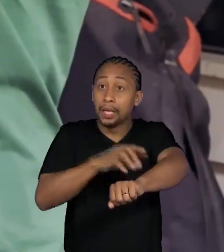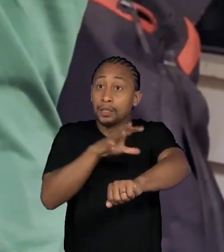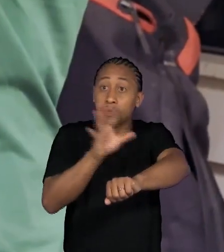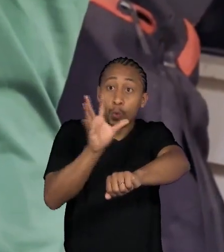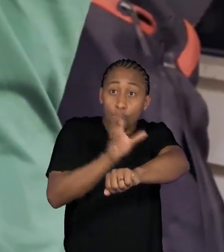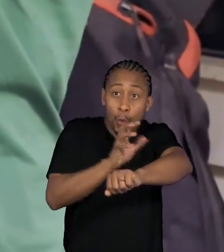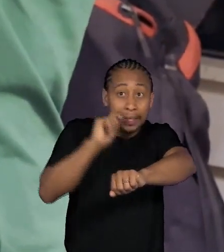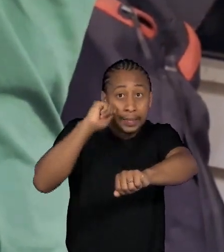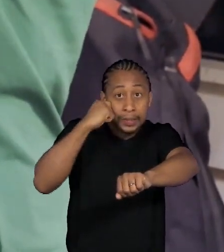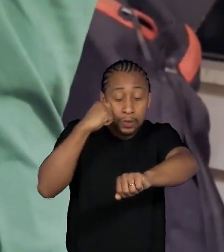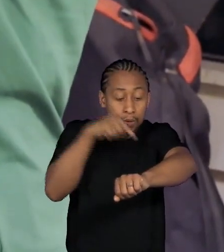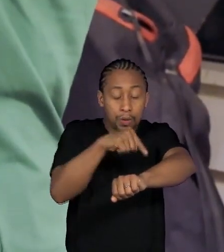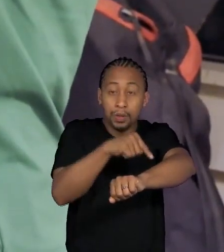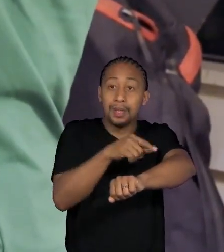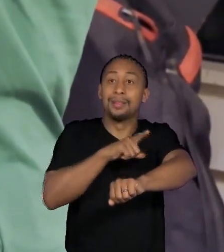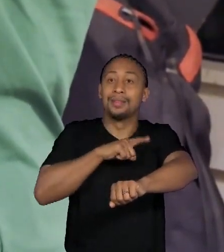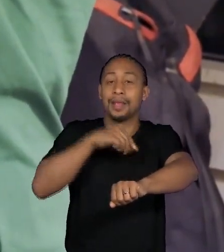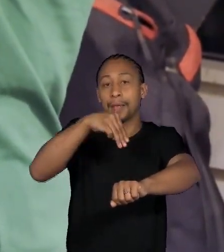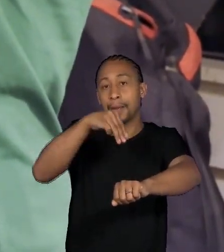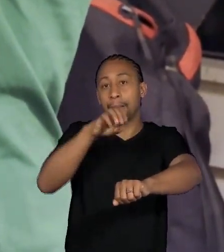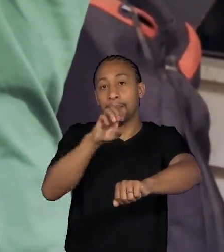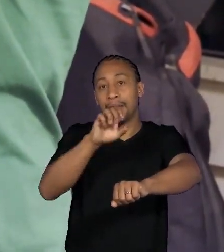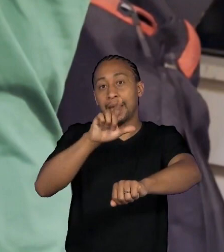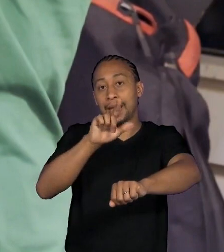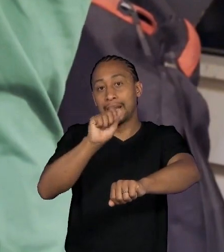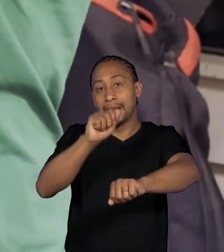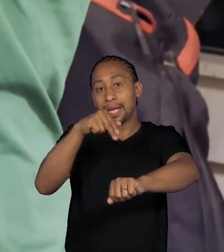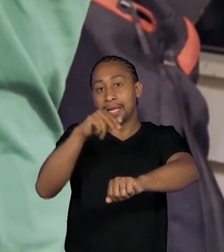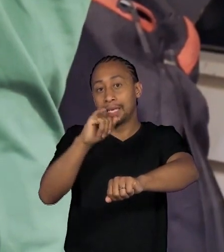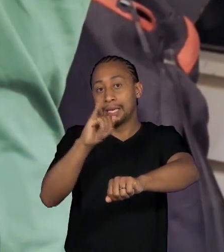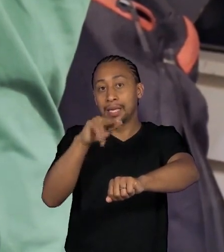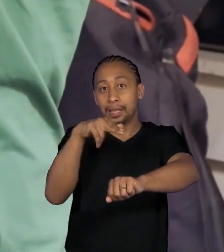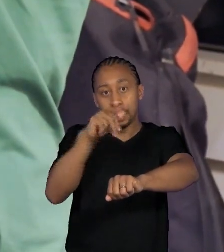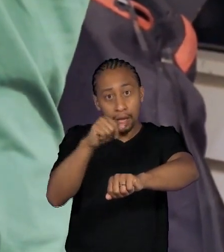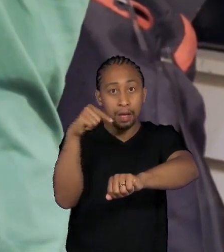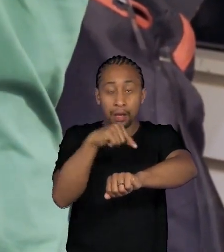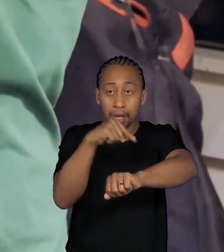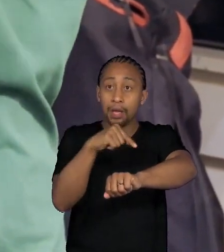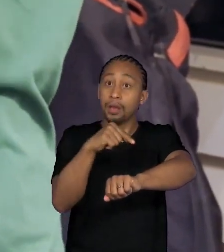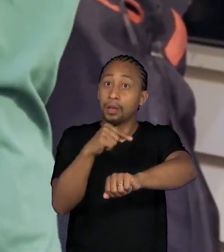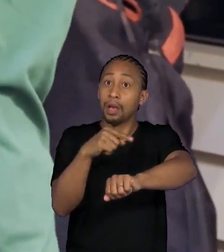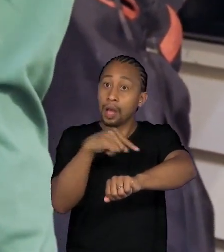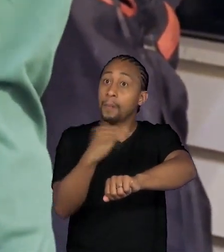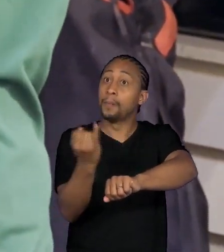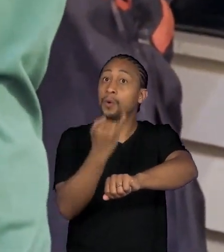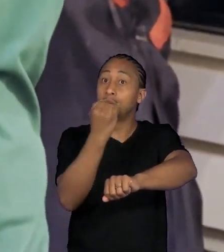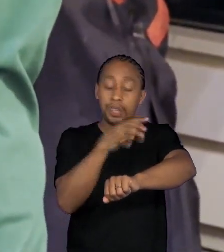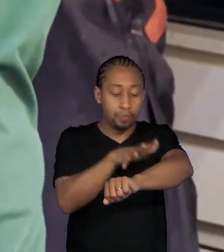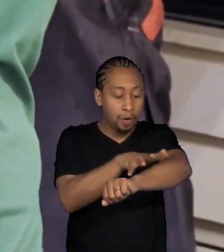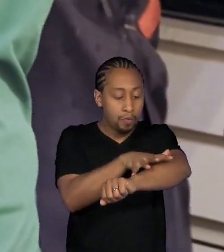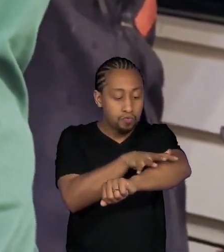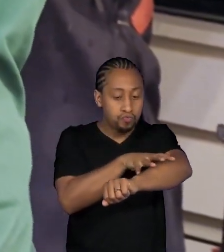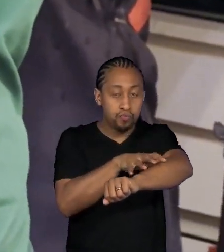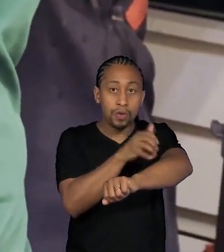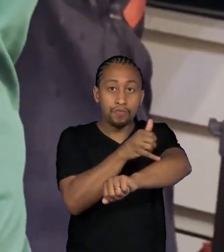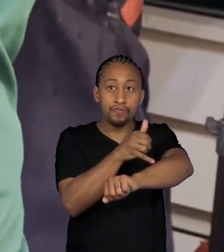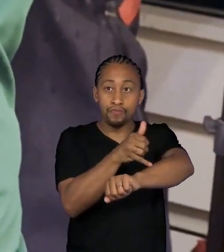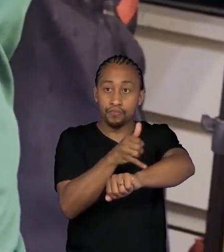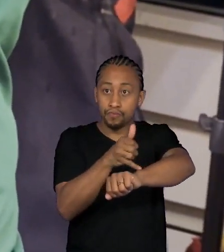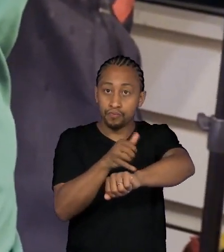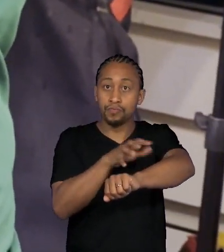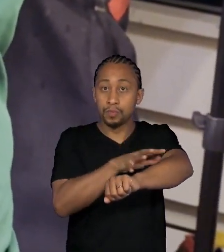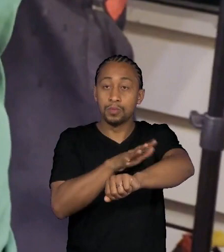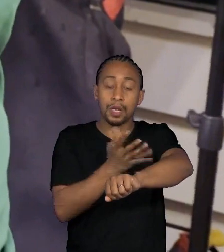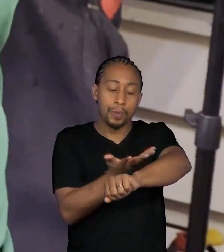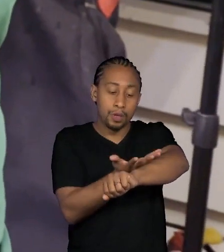melanina ela é um fator muito importante no processo de cicatrização da tatuagem. Você tem uma pele escura, um